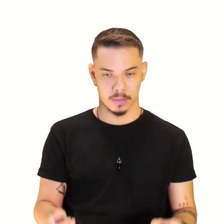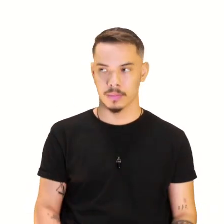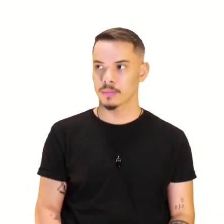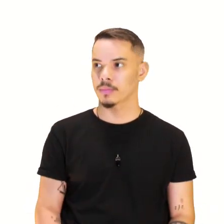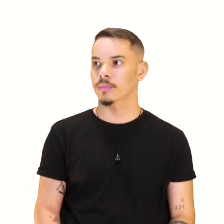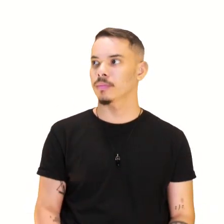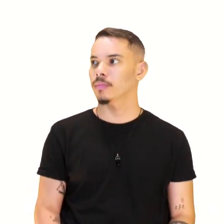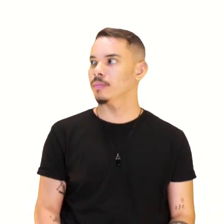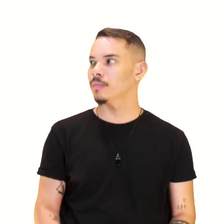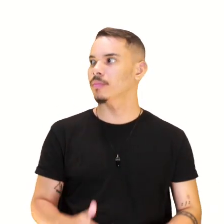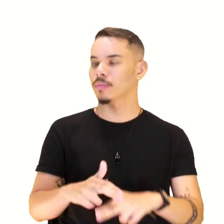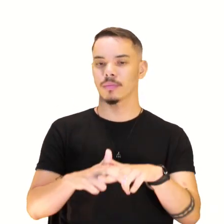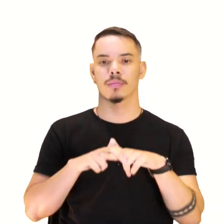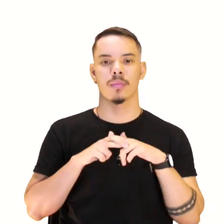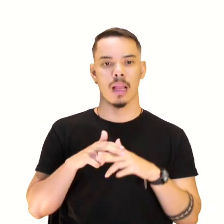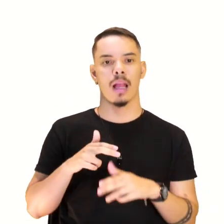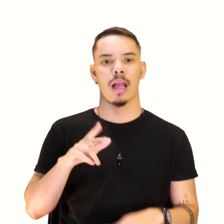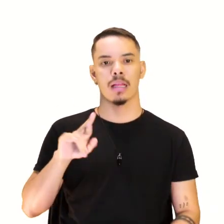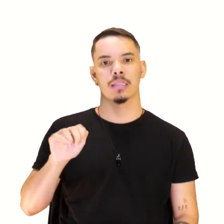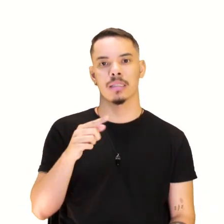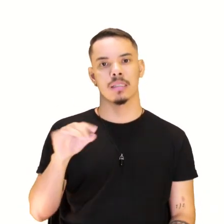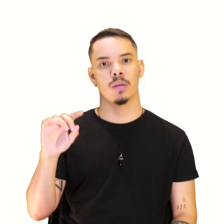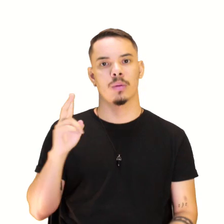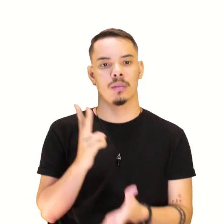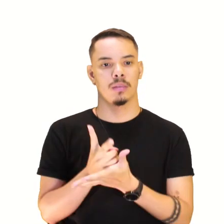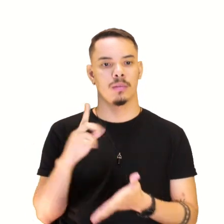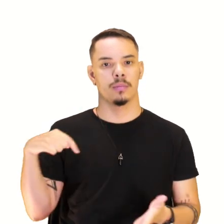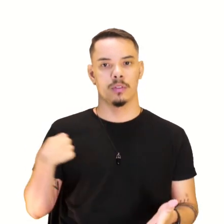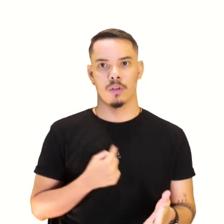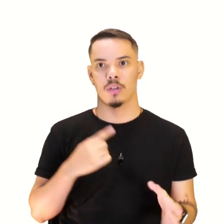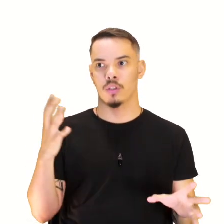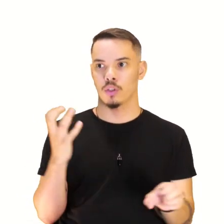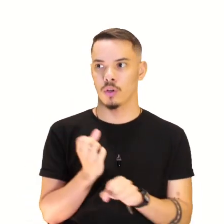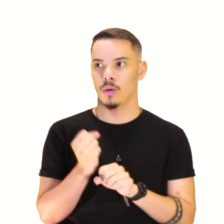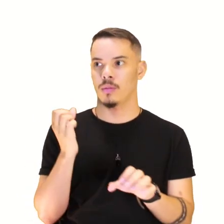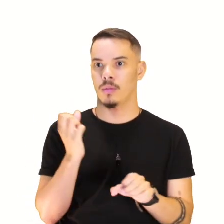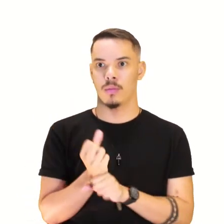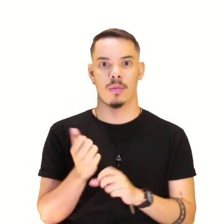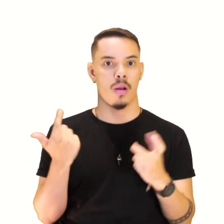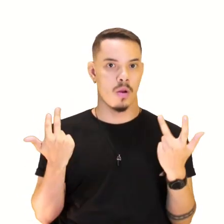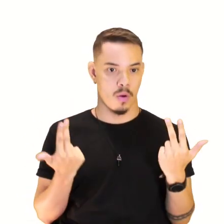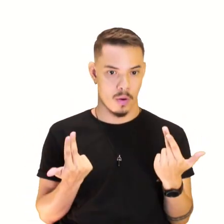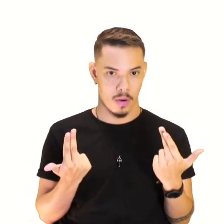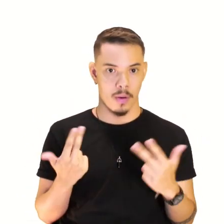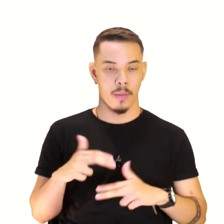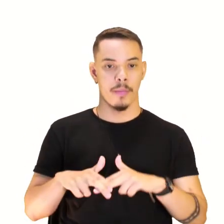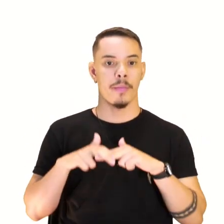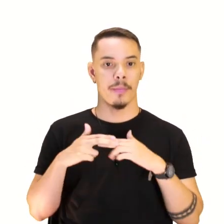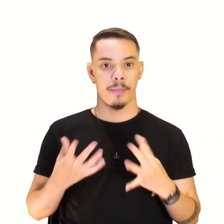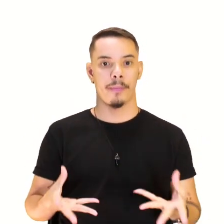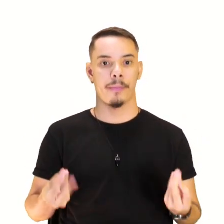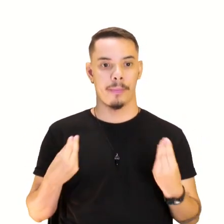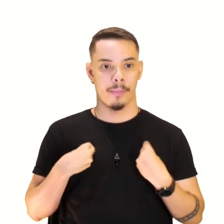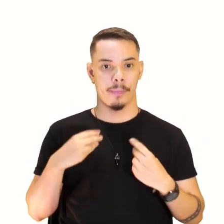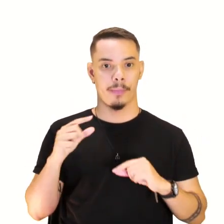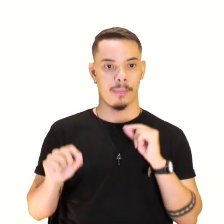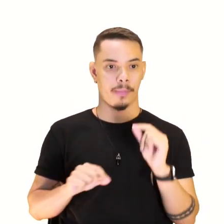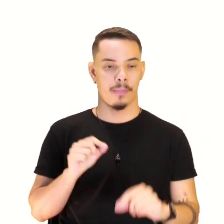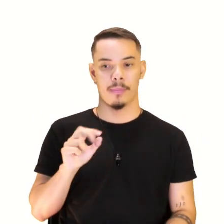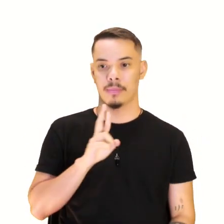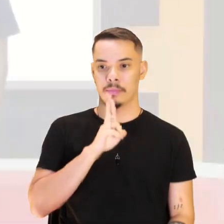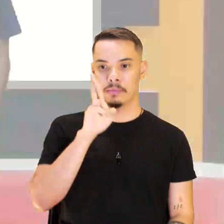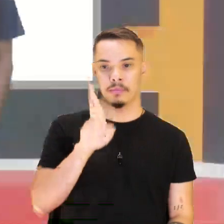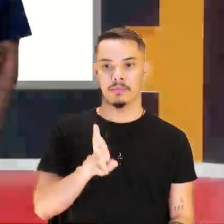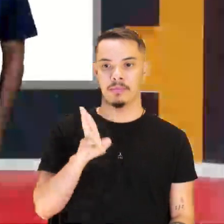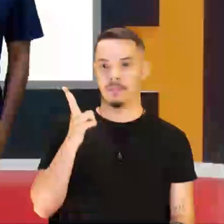Então, a razão é sempre aquilo que a gente vai somando de maneira igual, e isso vai trazendo um resultado, né,